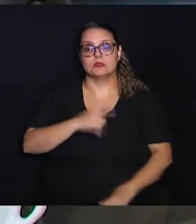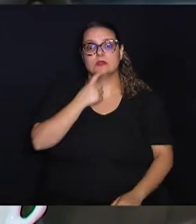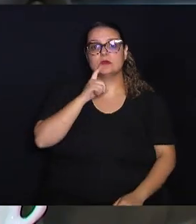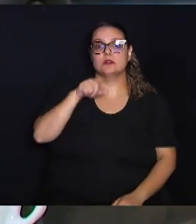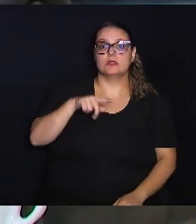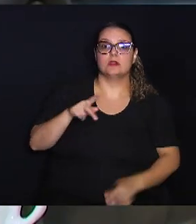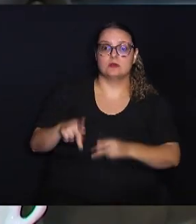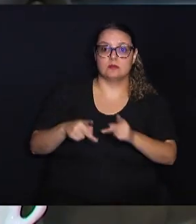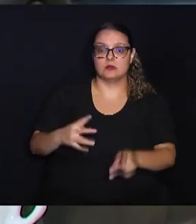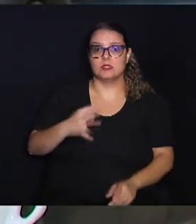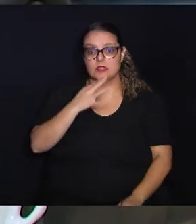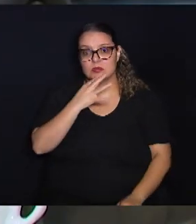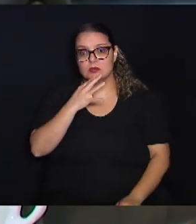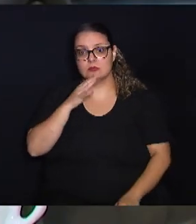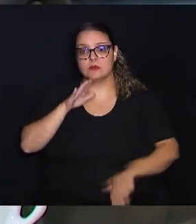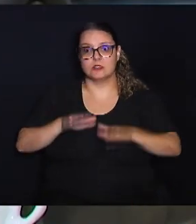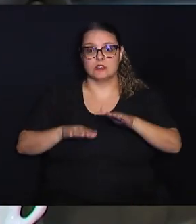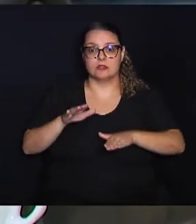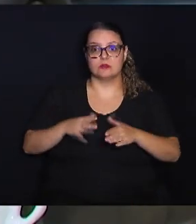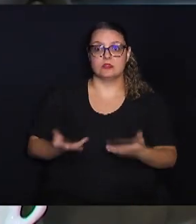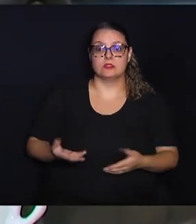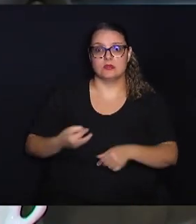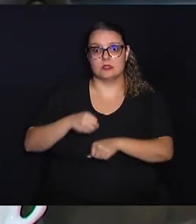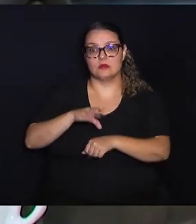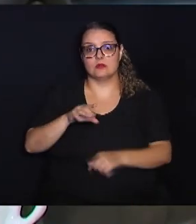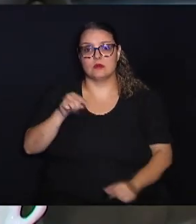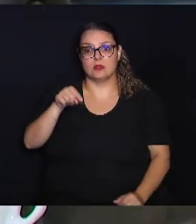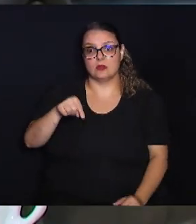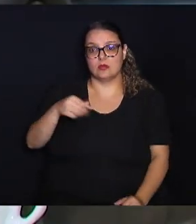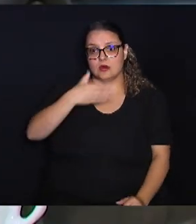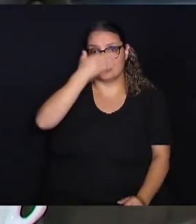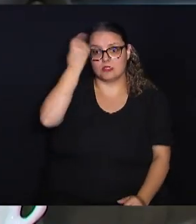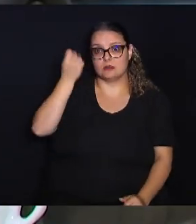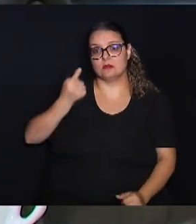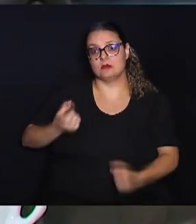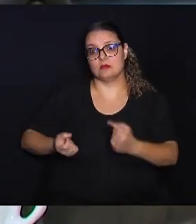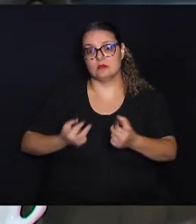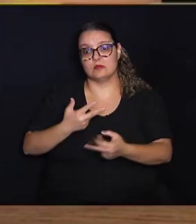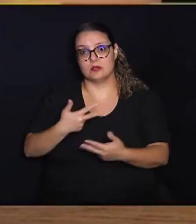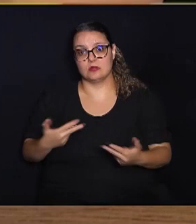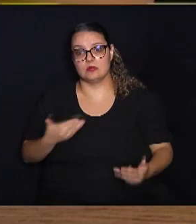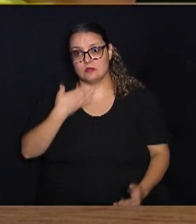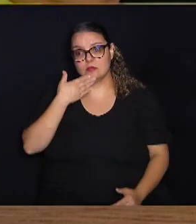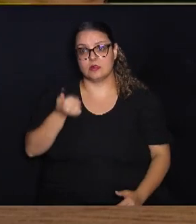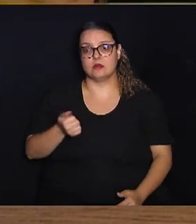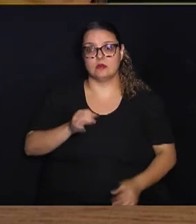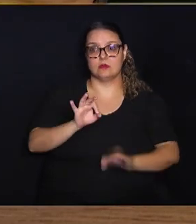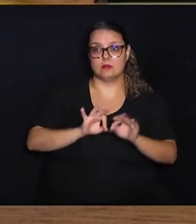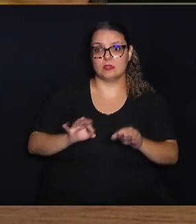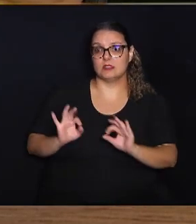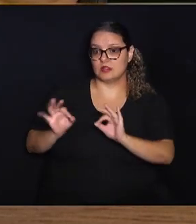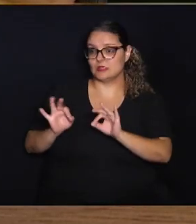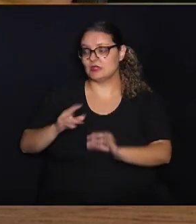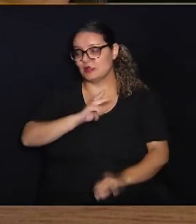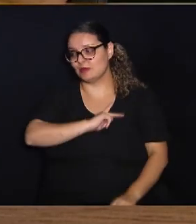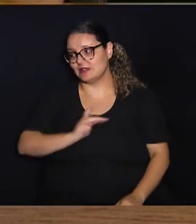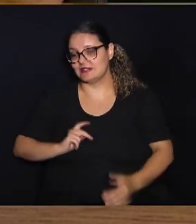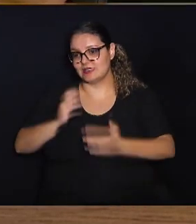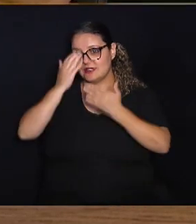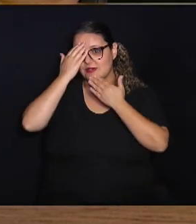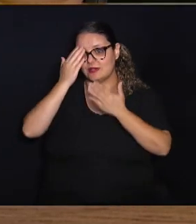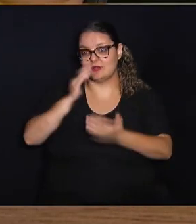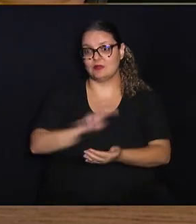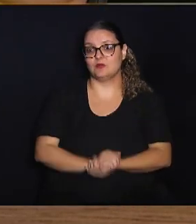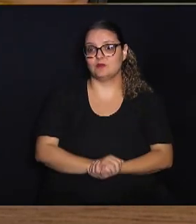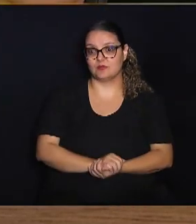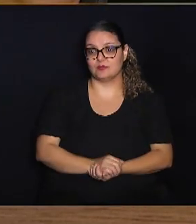conhecer e até, de repente, encaminhar. Opa, esqueceu alguma coisa aqui para aprimorar o projeto de lei. Tá certo. Então, presidente, muito obrigada.